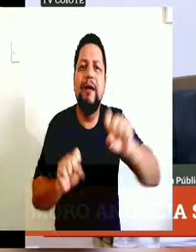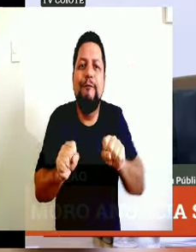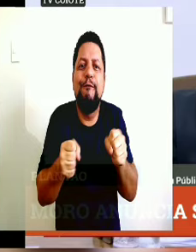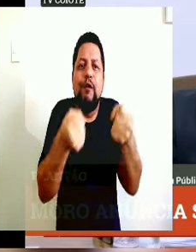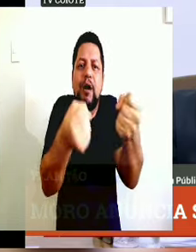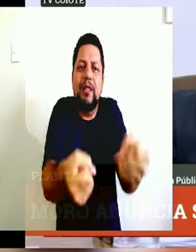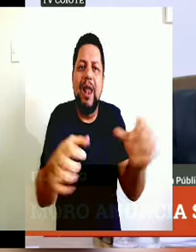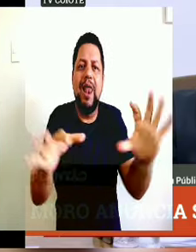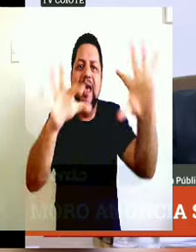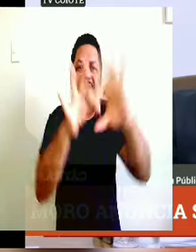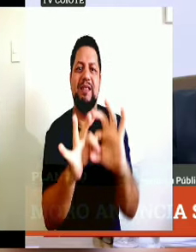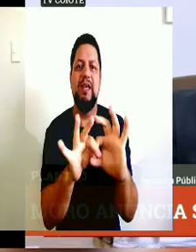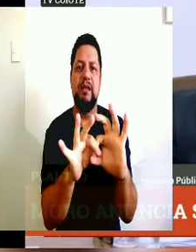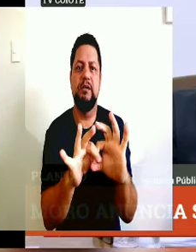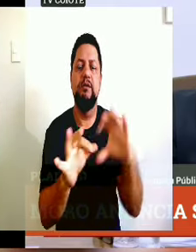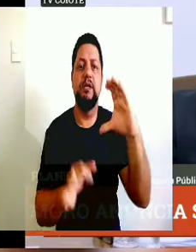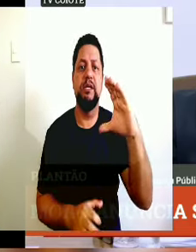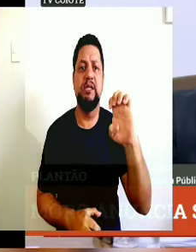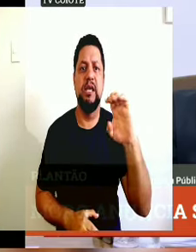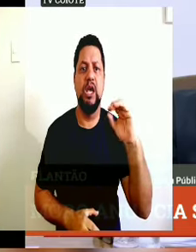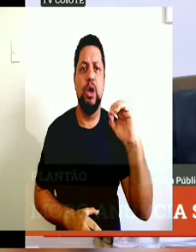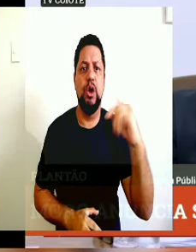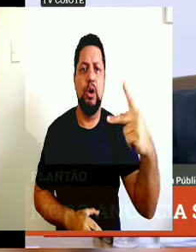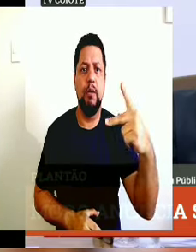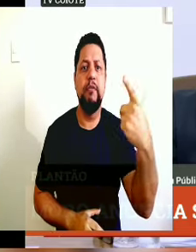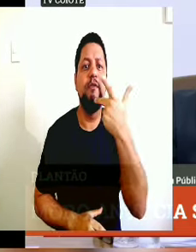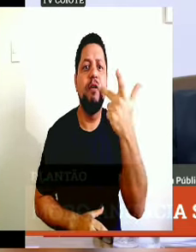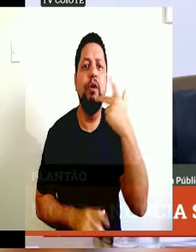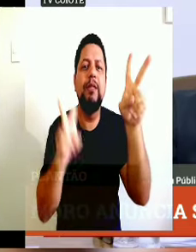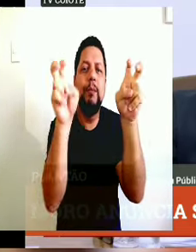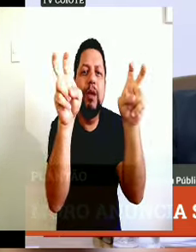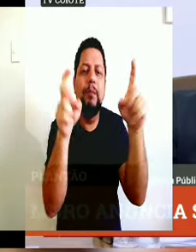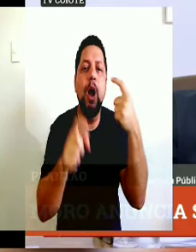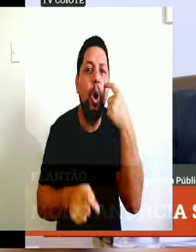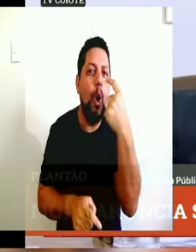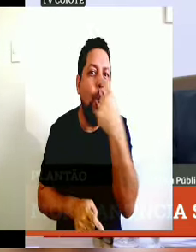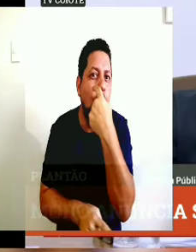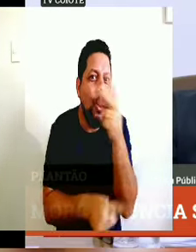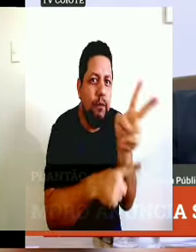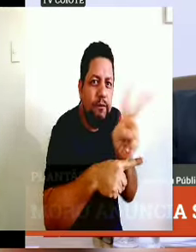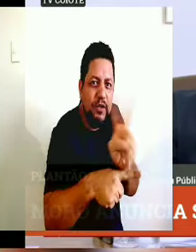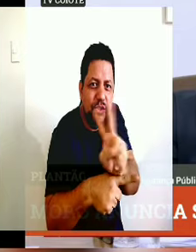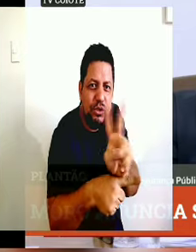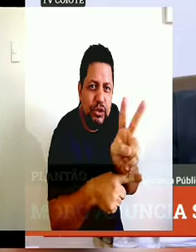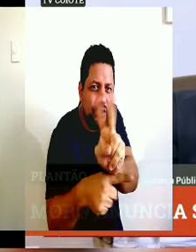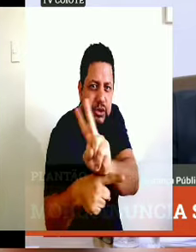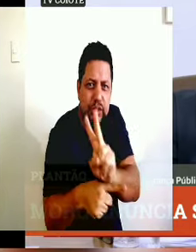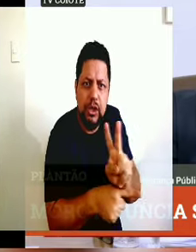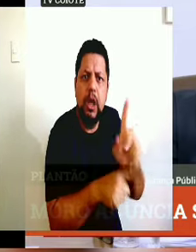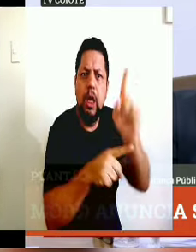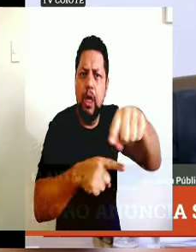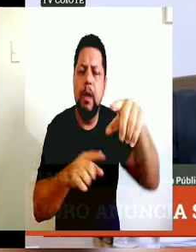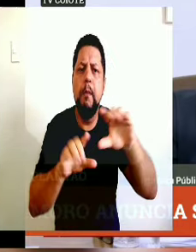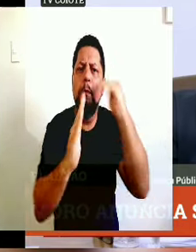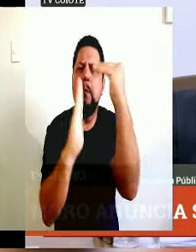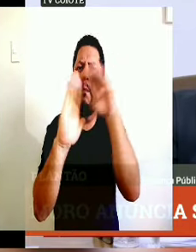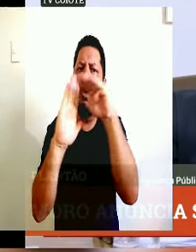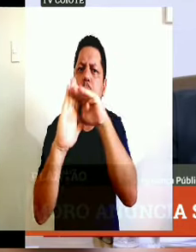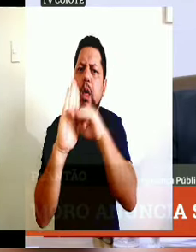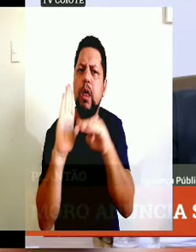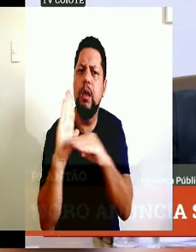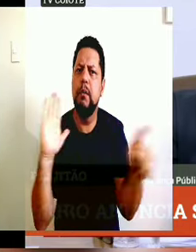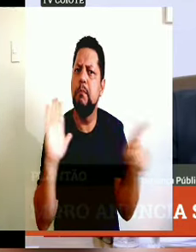A CEOP desenvolveu um programa chamado Horus e Vigia, que é talvez um dos primeiros programas